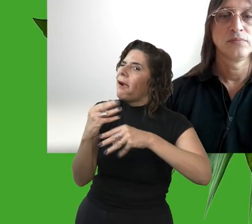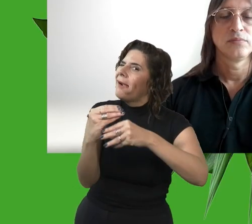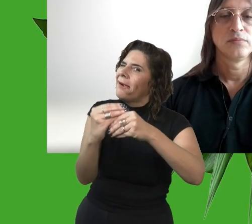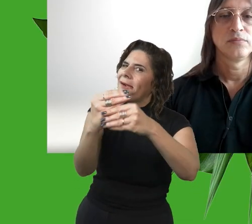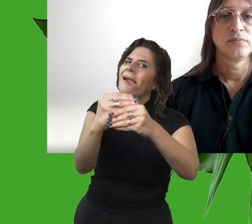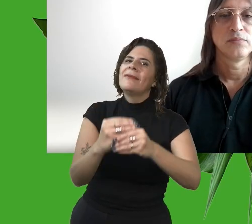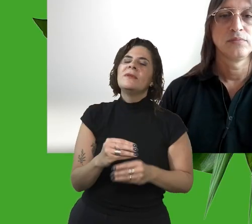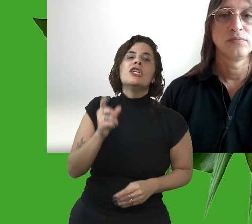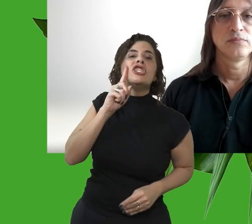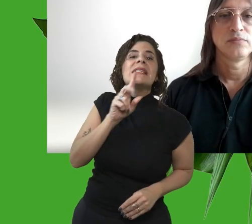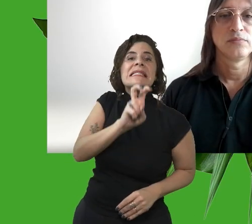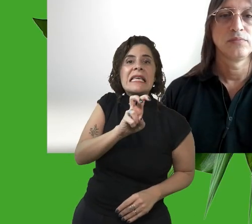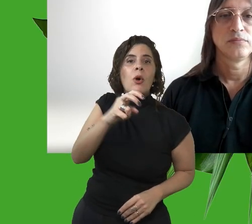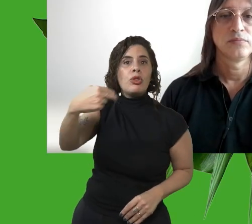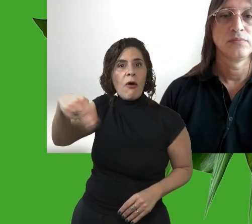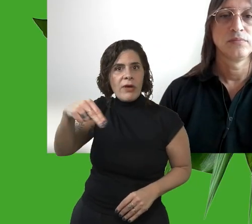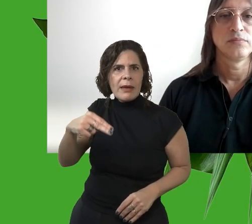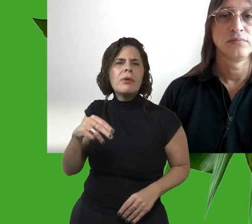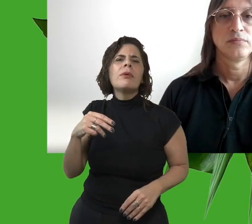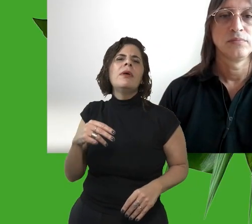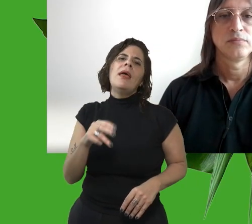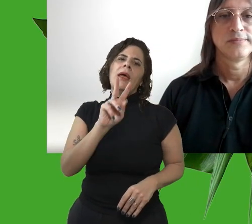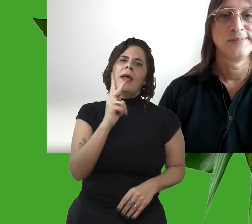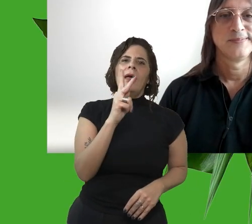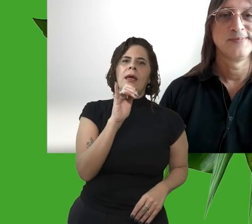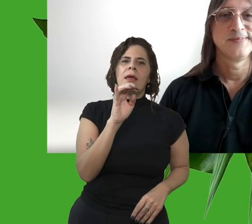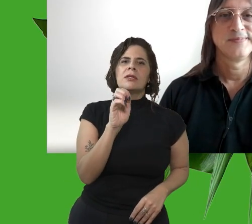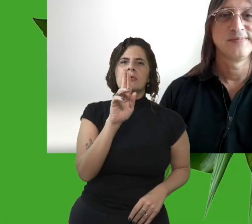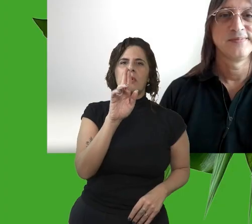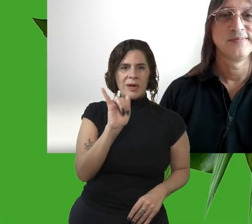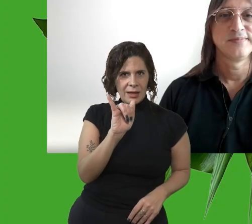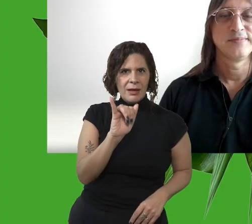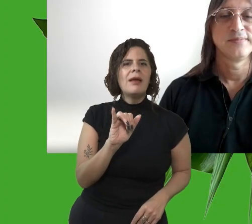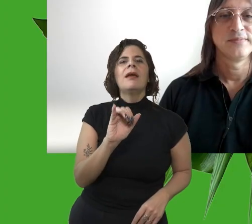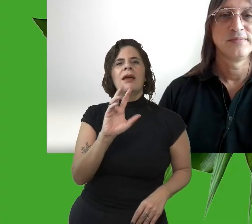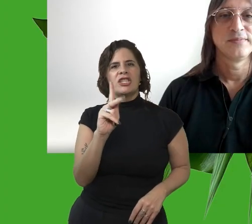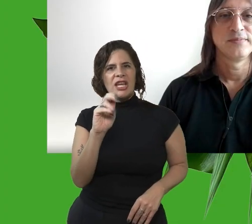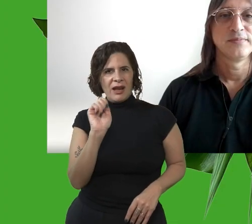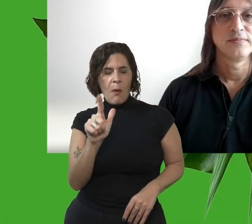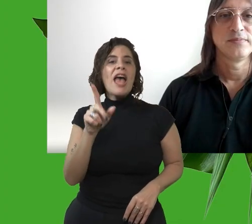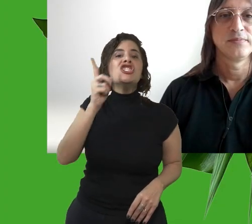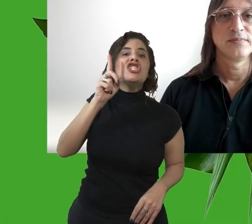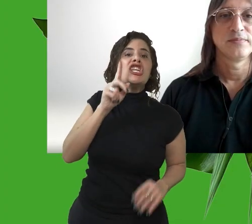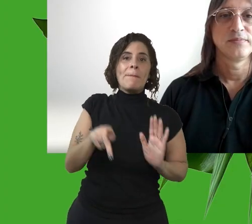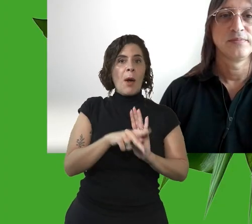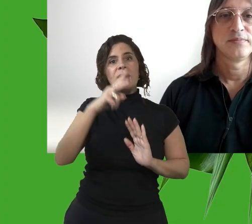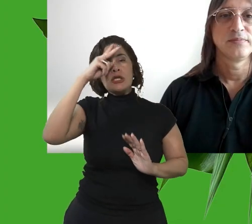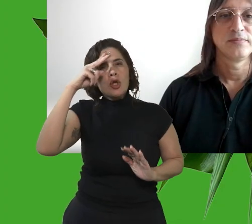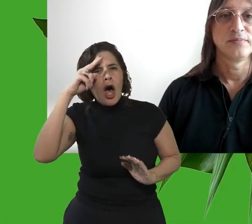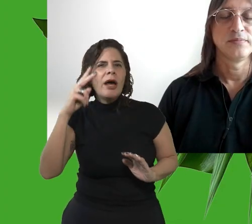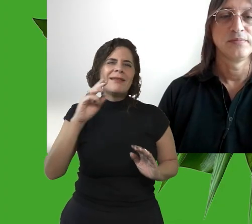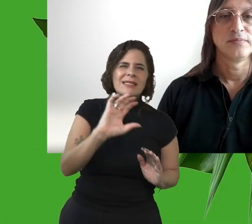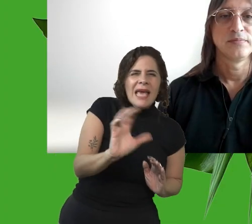History Channel, é o Dia da Ciência e da Cultura, então um dia emblemático, né? E a gente traz também a questão das tempestades na